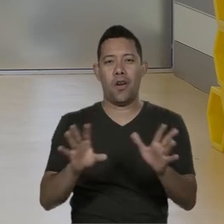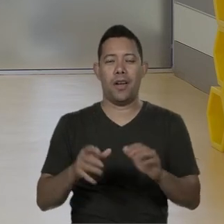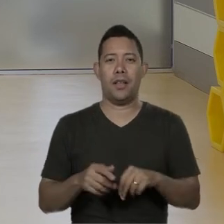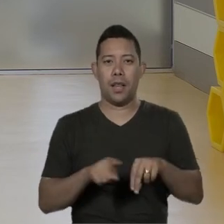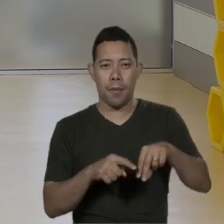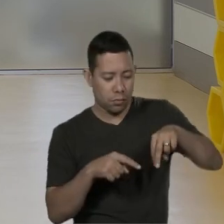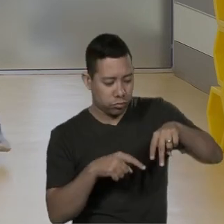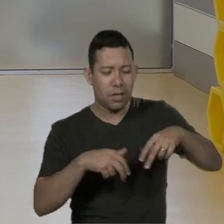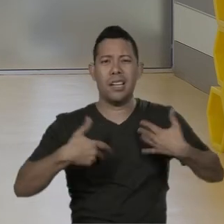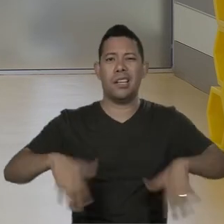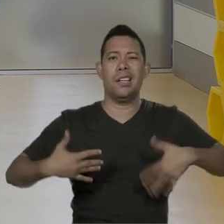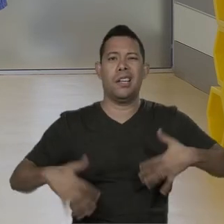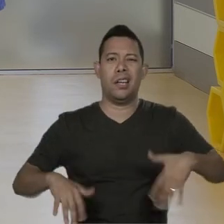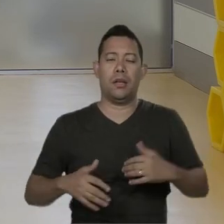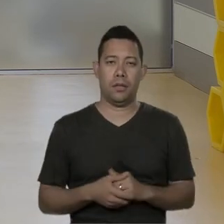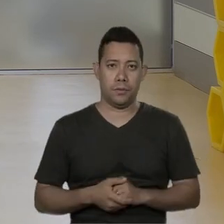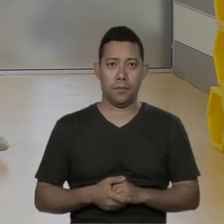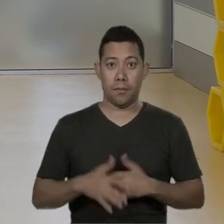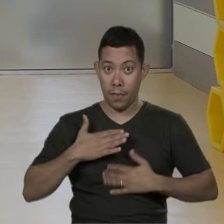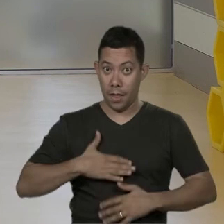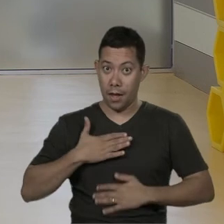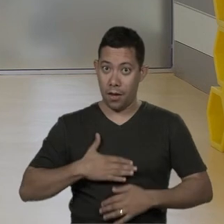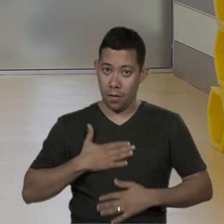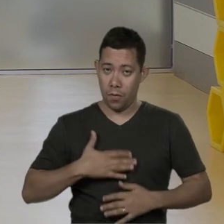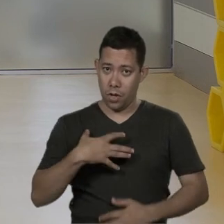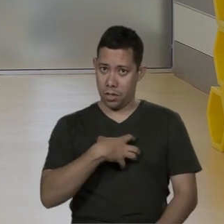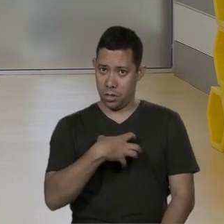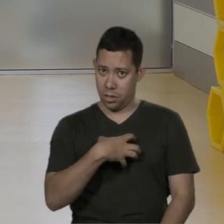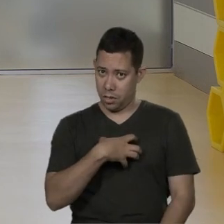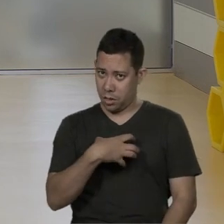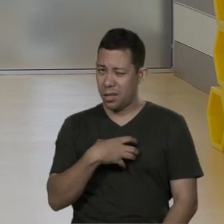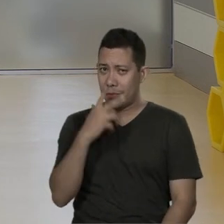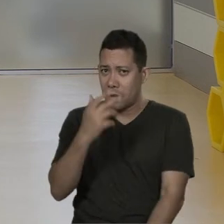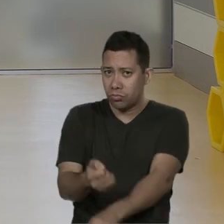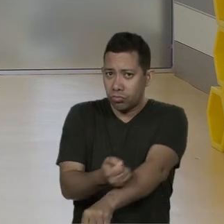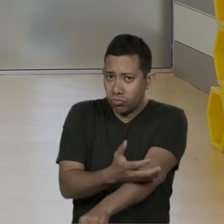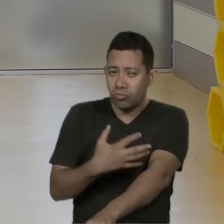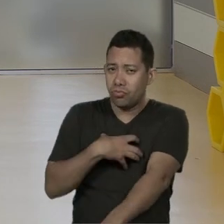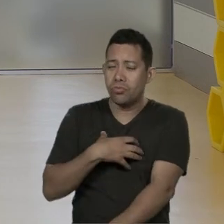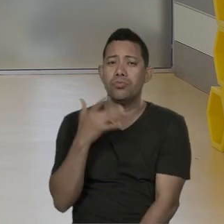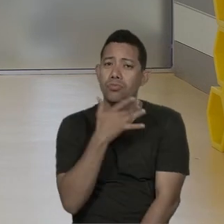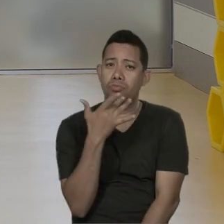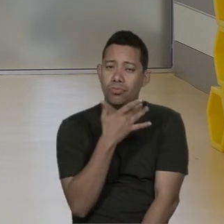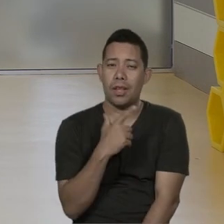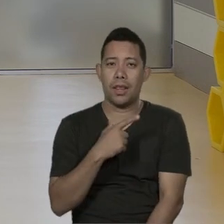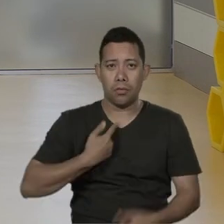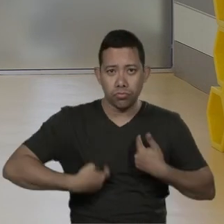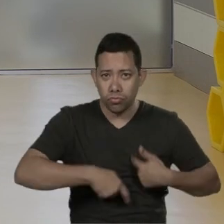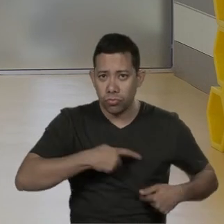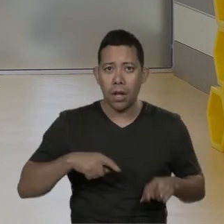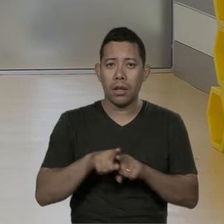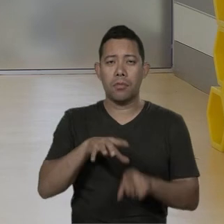suas pernas, vai sentindo essa sensação boa aí, a circulação do